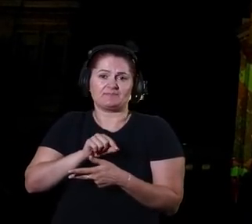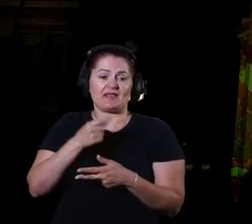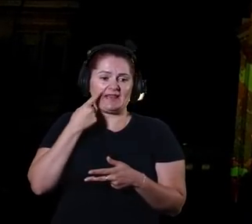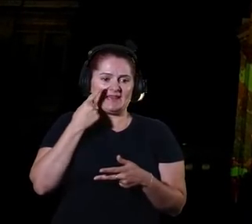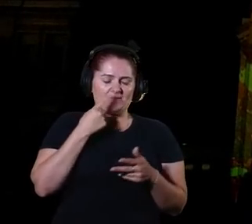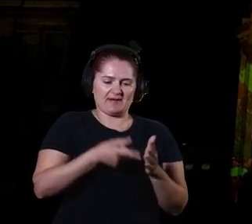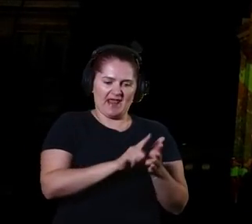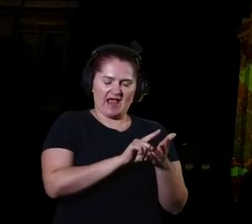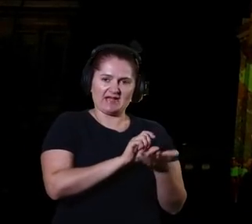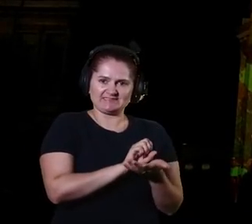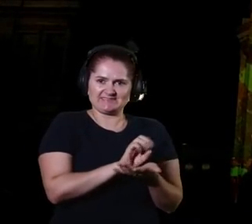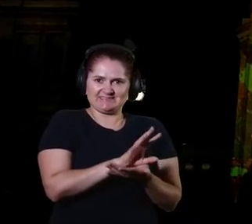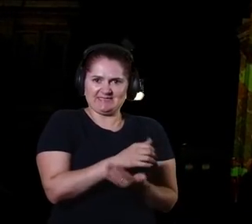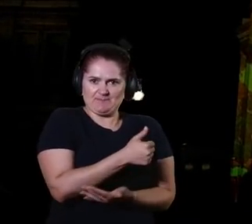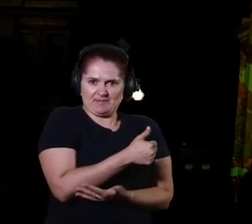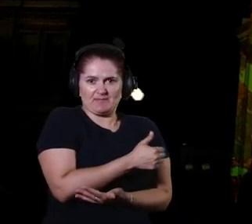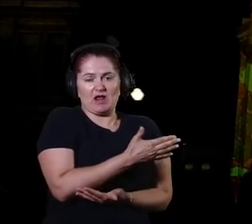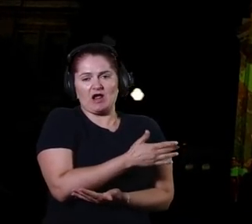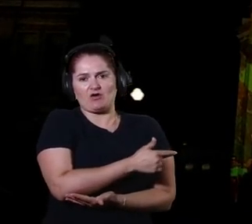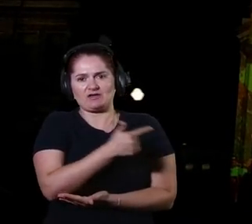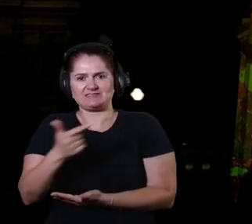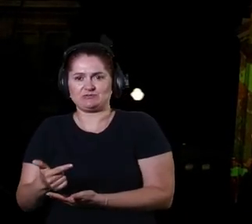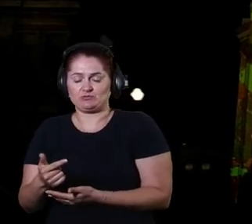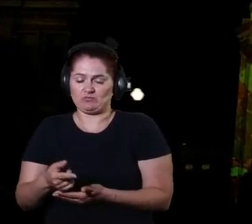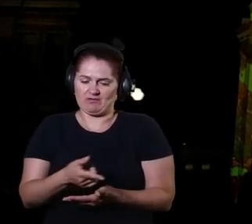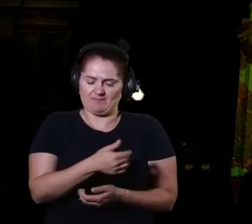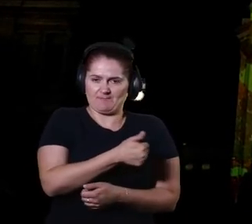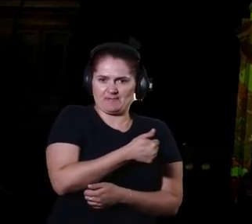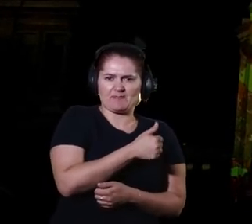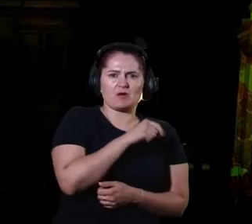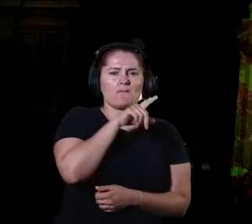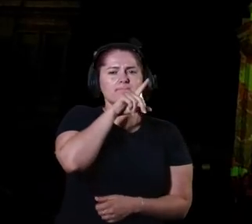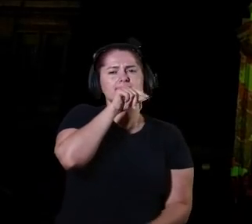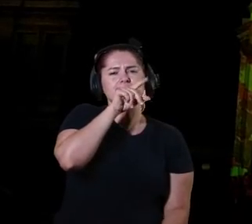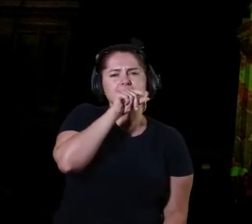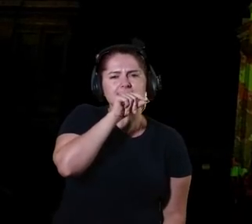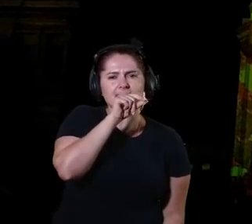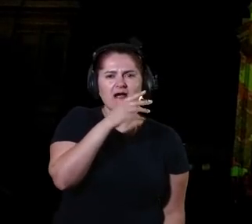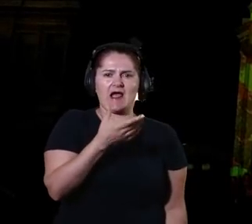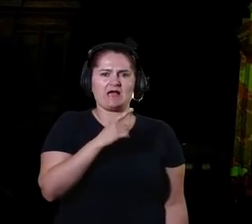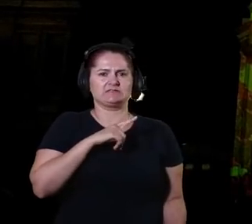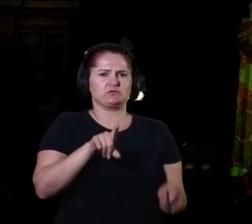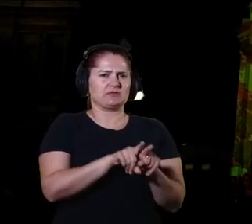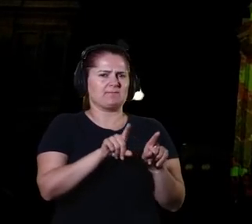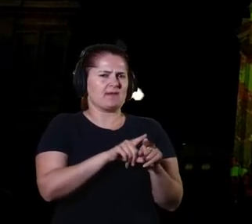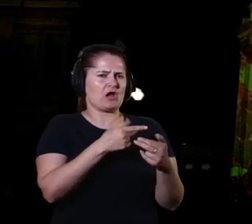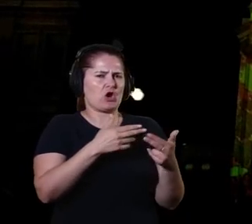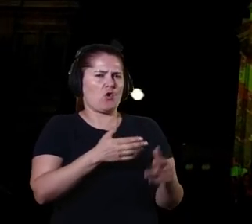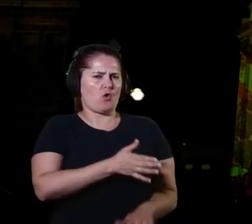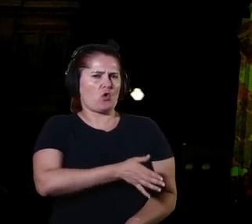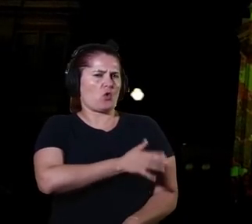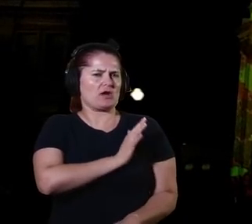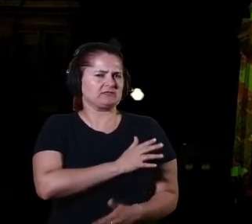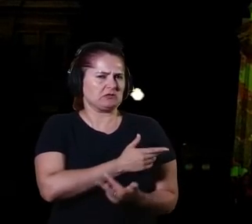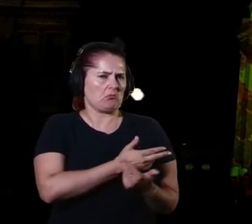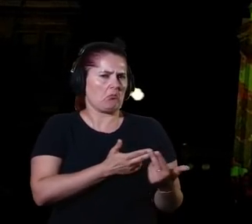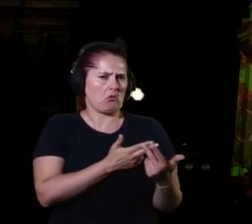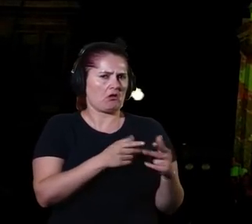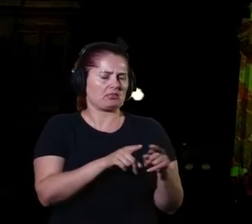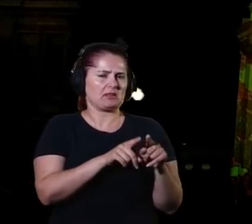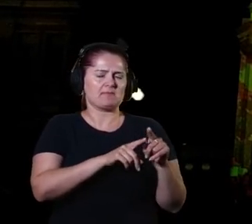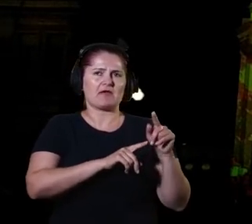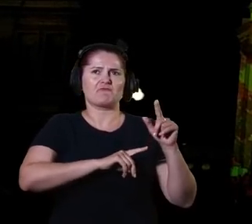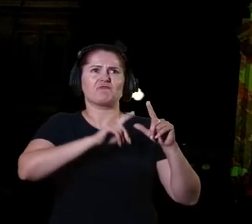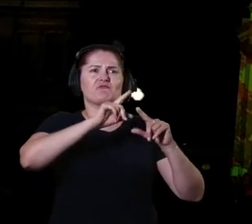da projeção, onde apareciam pássaros e também apareciam diferentes sinais, como, por exemplo, as folhas